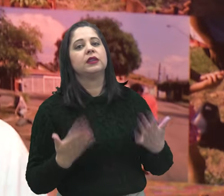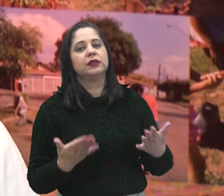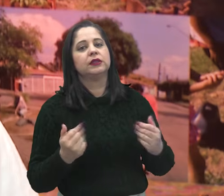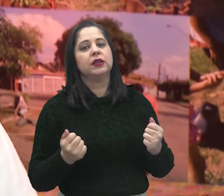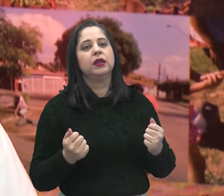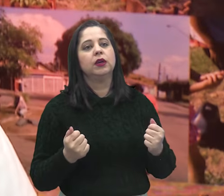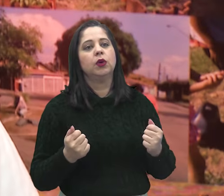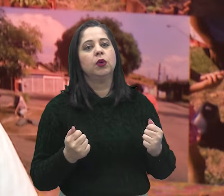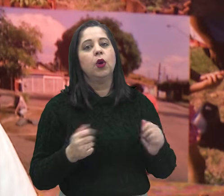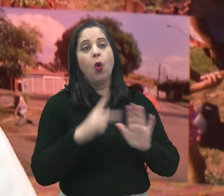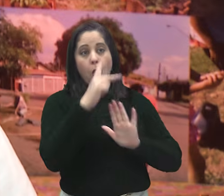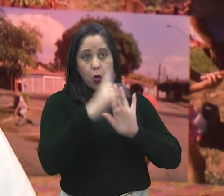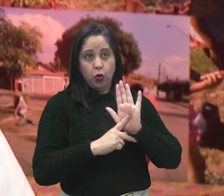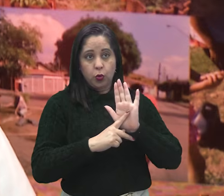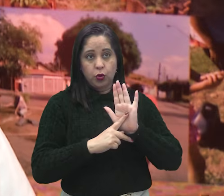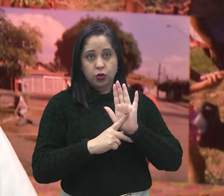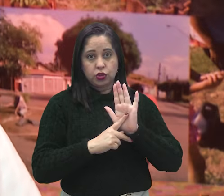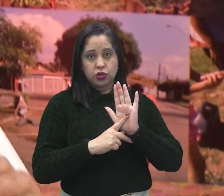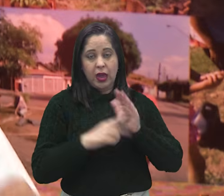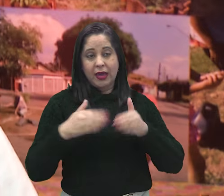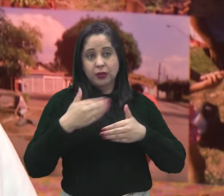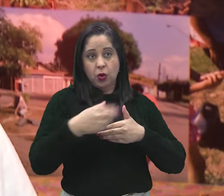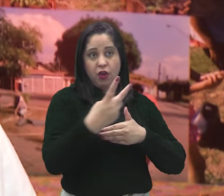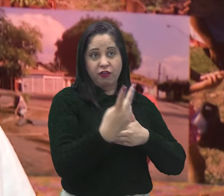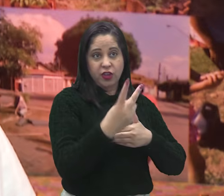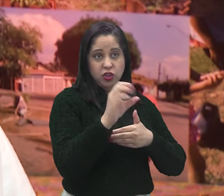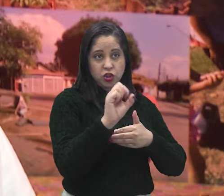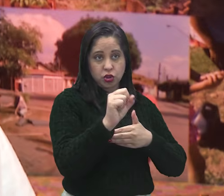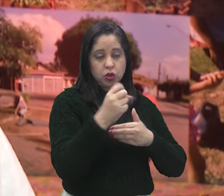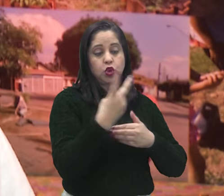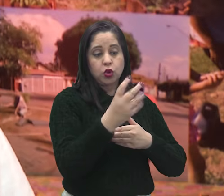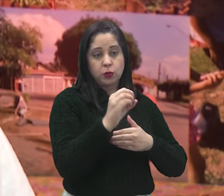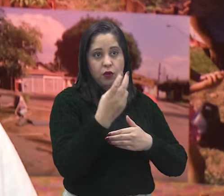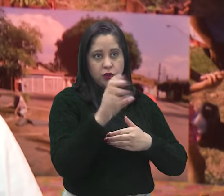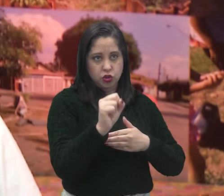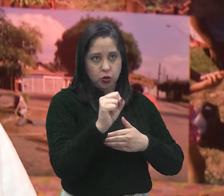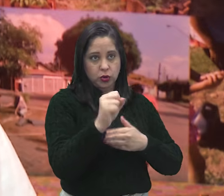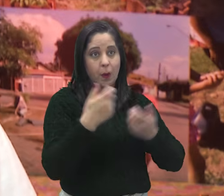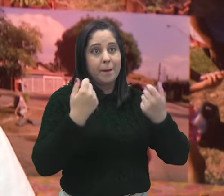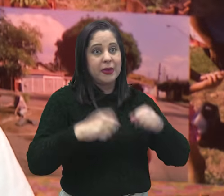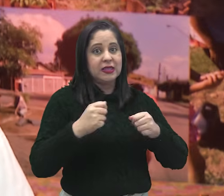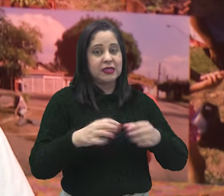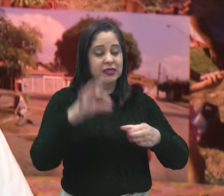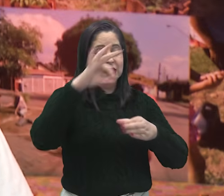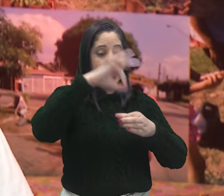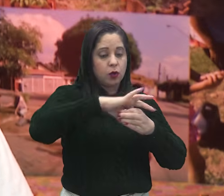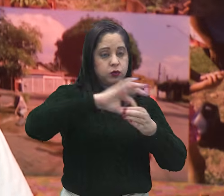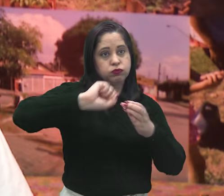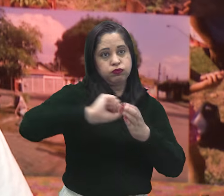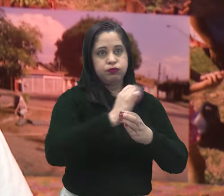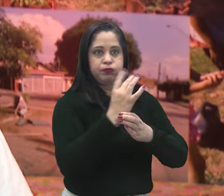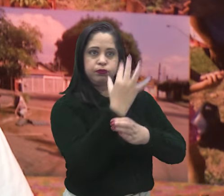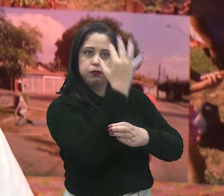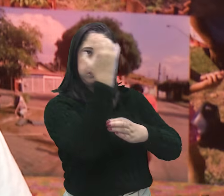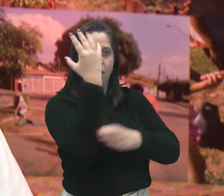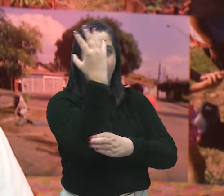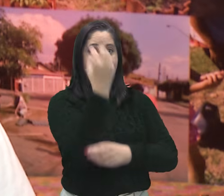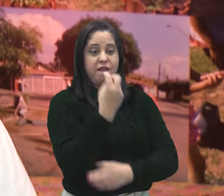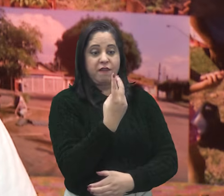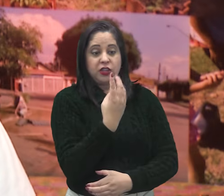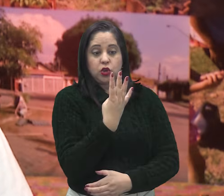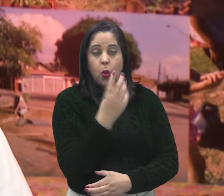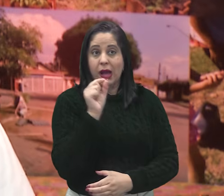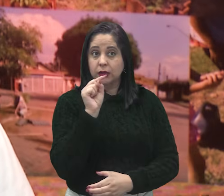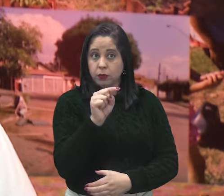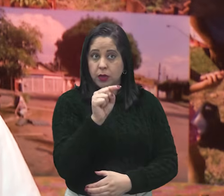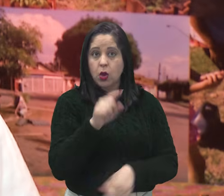fazer o reflorestamento de 24 mil árvores no território, né? Além disso, a produção de